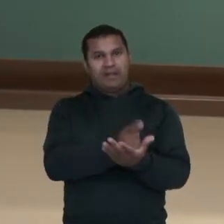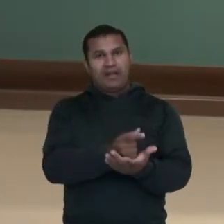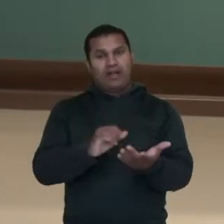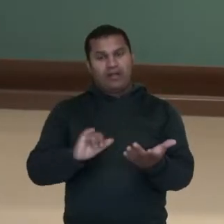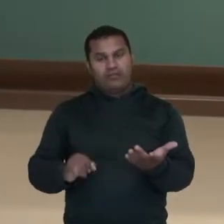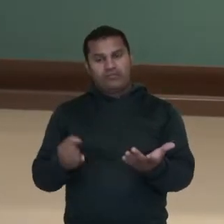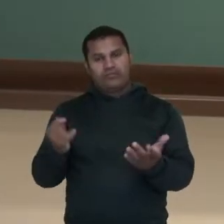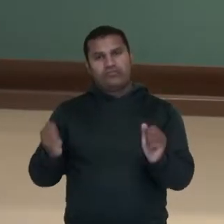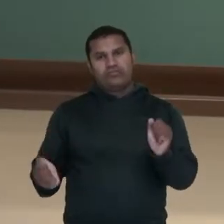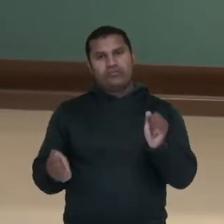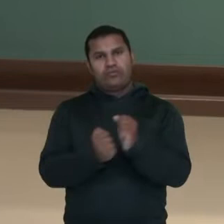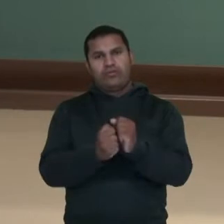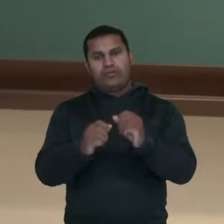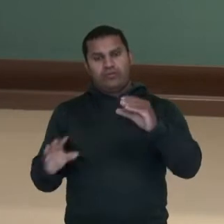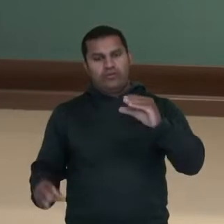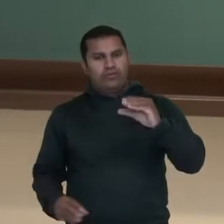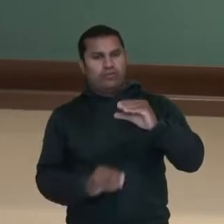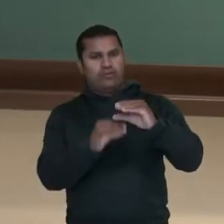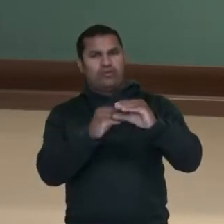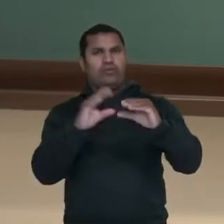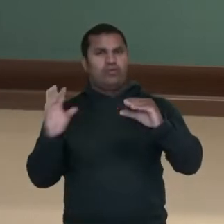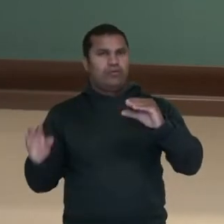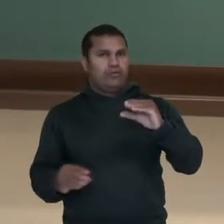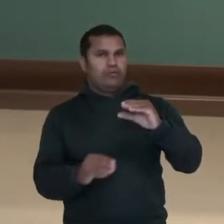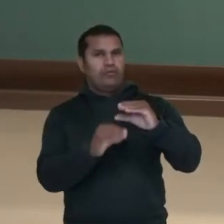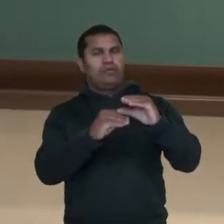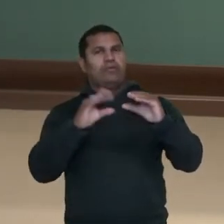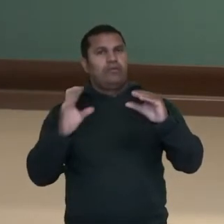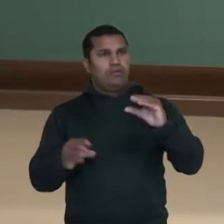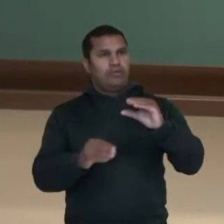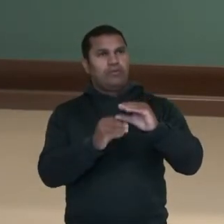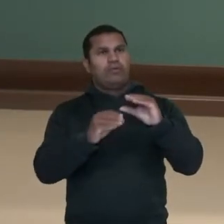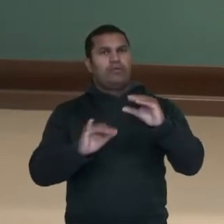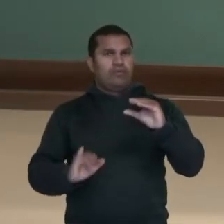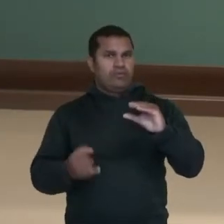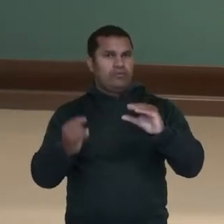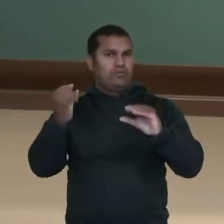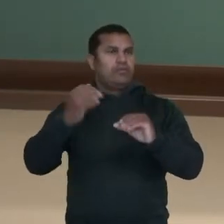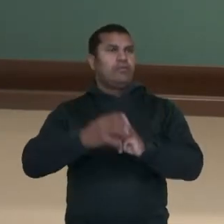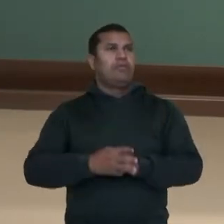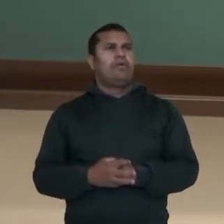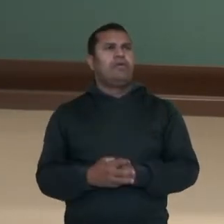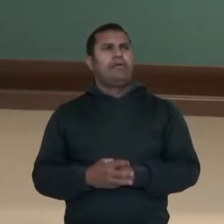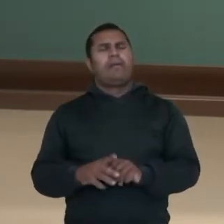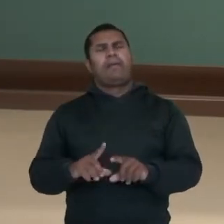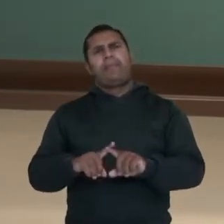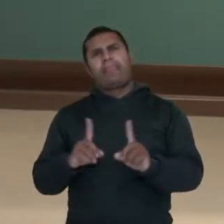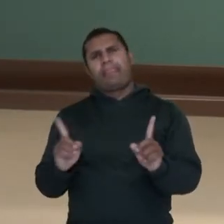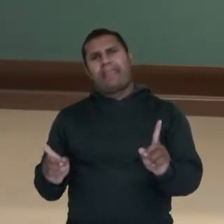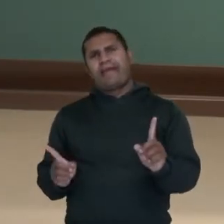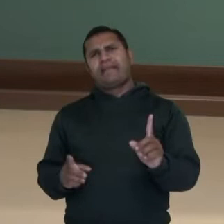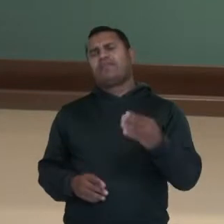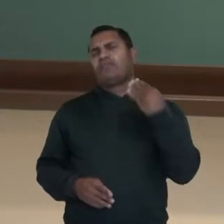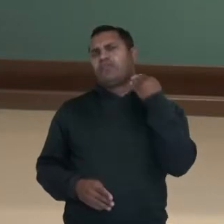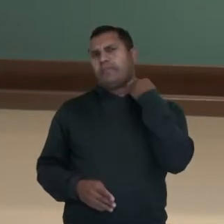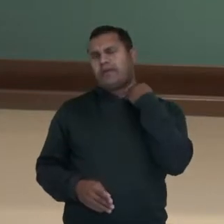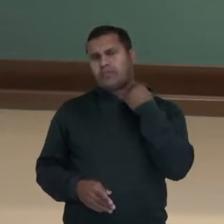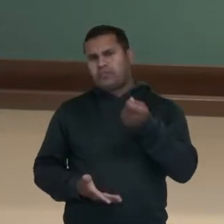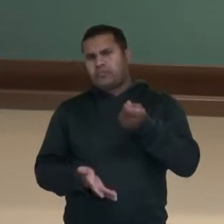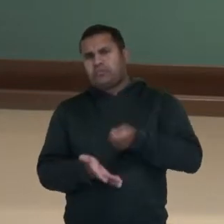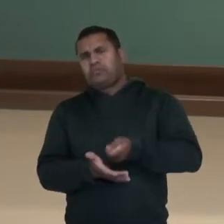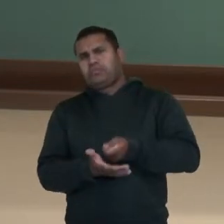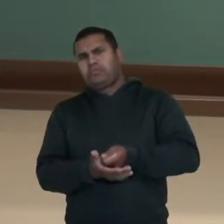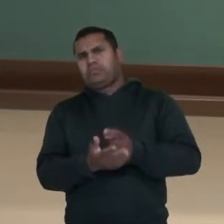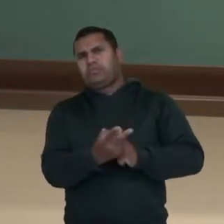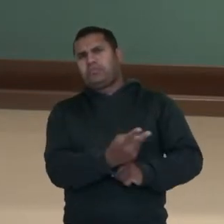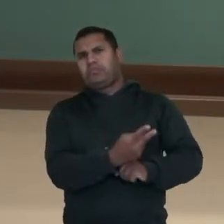né? Com esse valor acrescido de juros. Certo? Mas os bancos, eles não são obrigados a